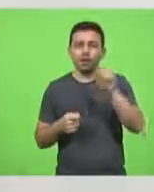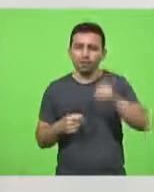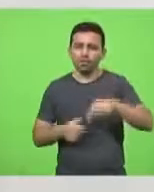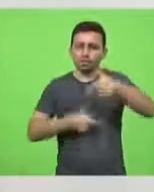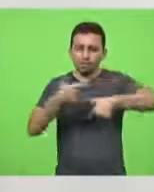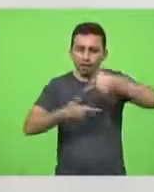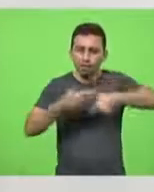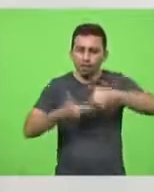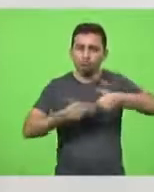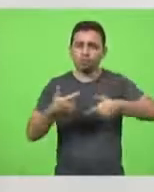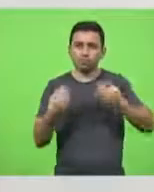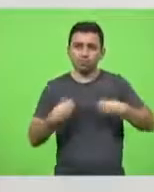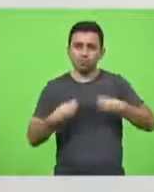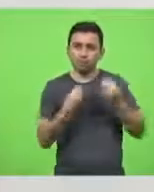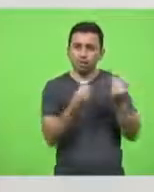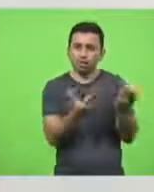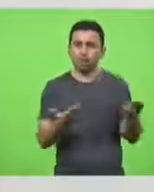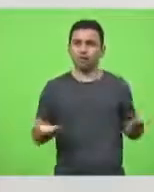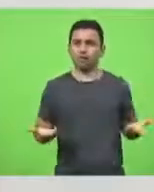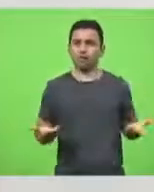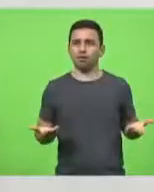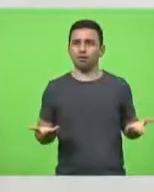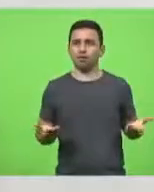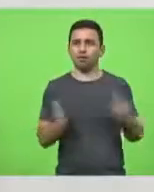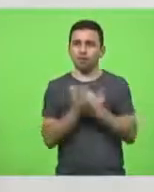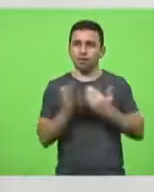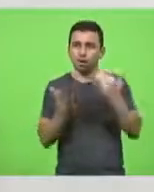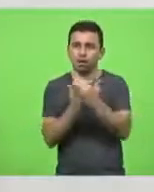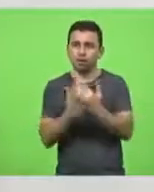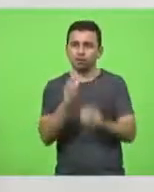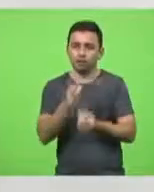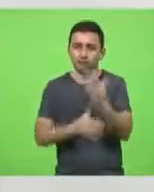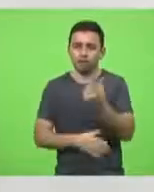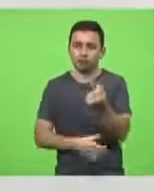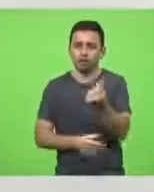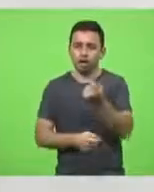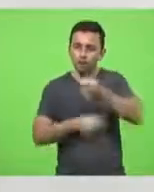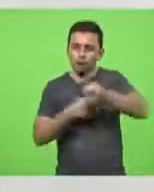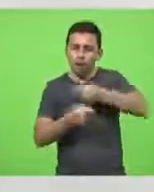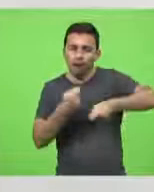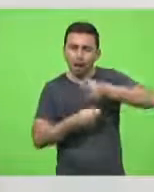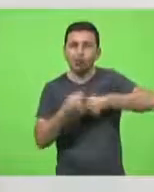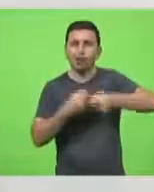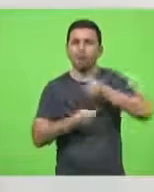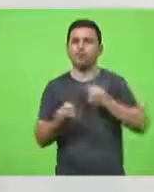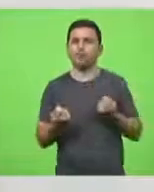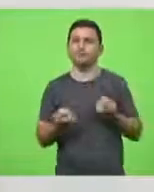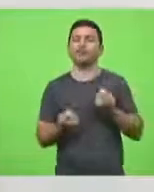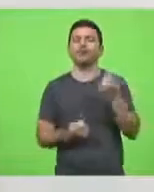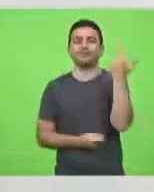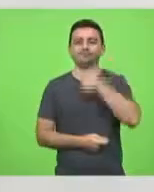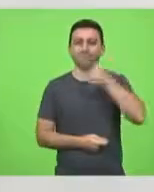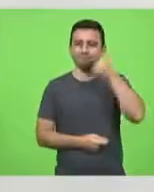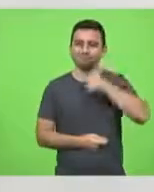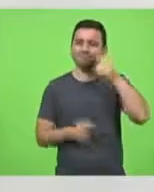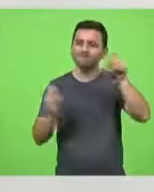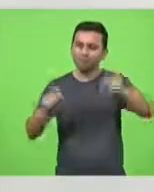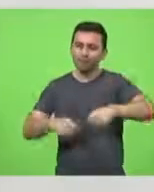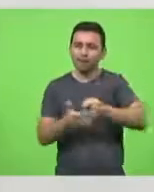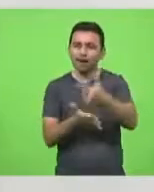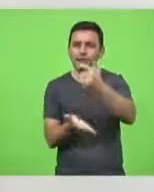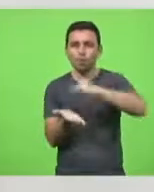emprego. Que salva a economia é gerar renda, gerar emprego, para sim, daí sim, poder pagar